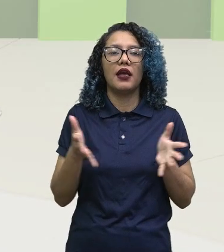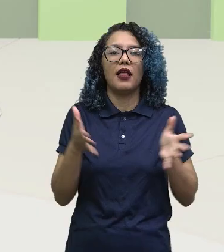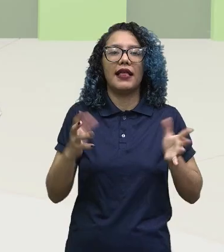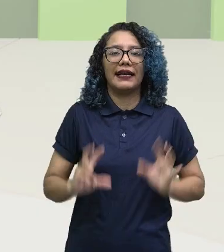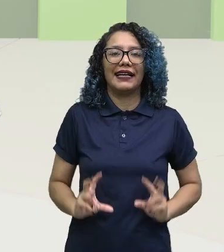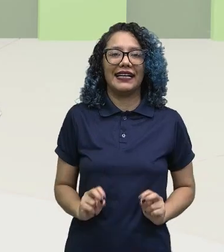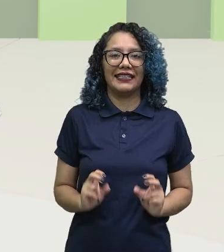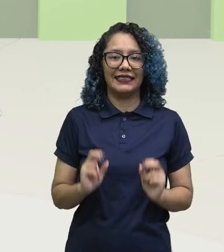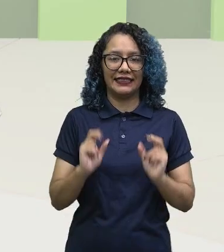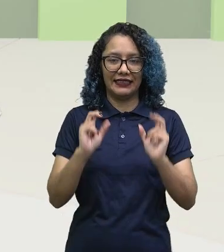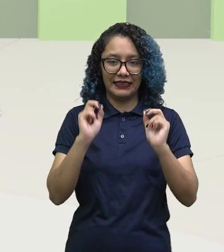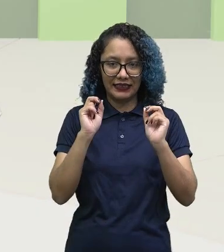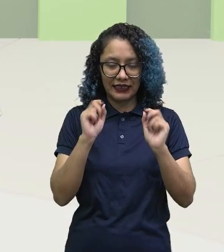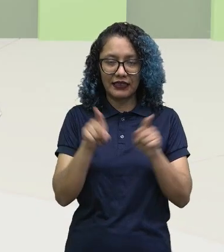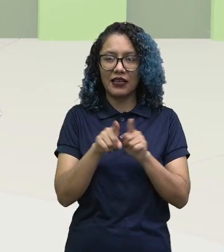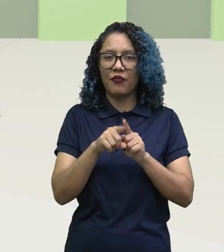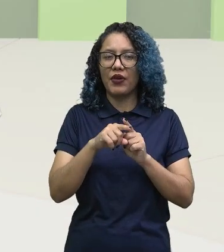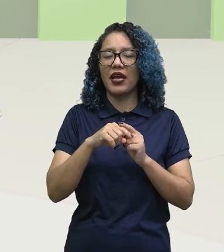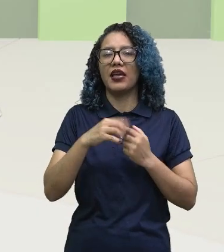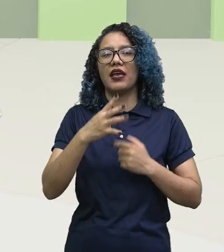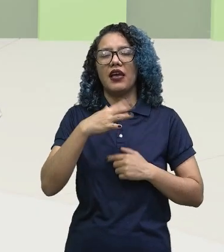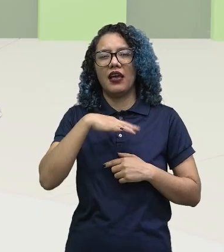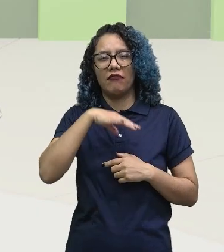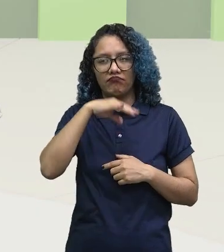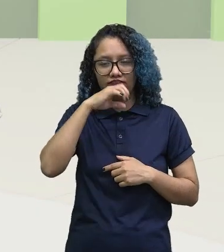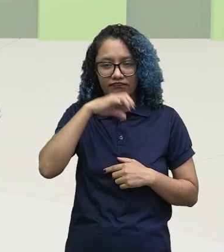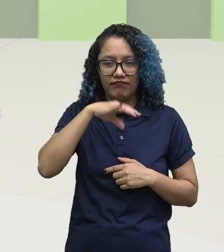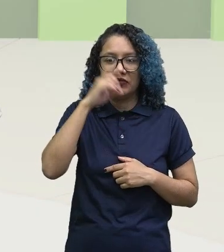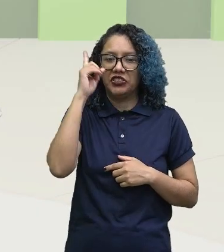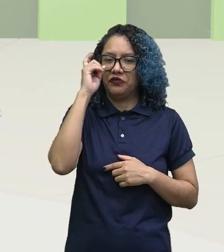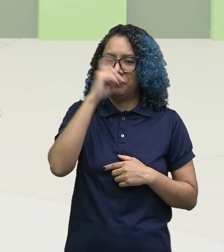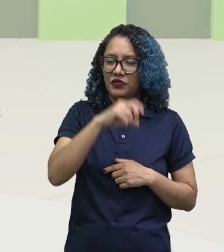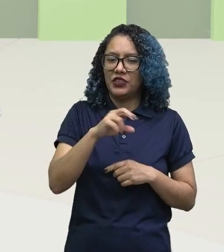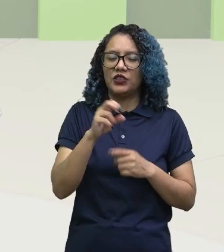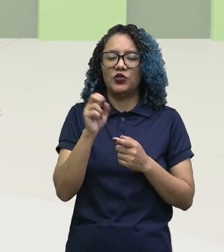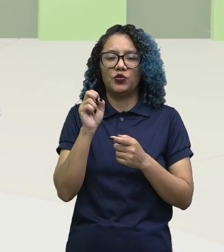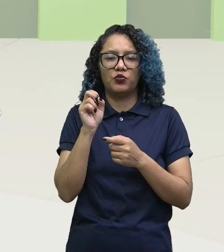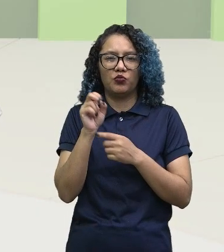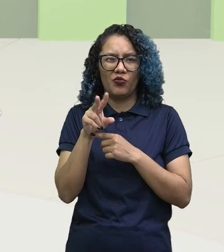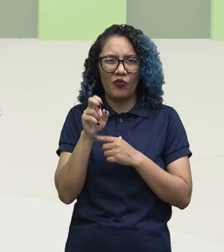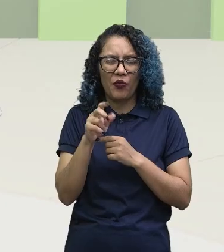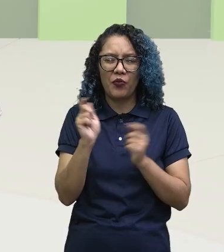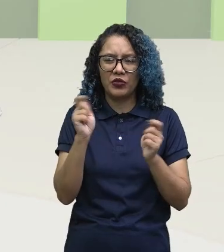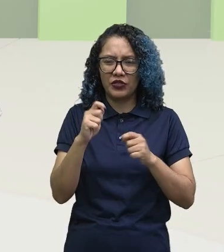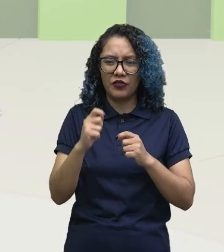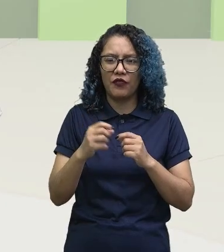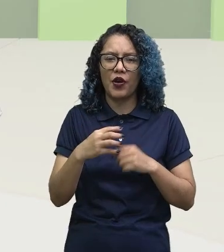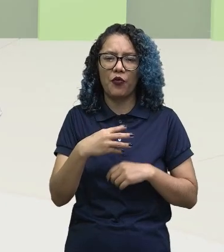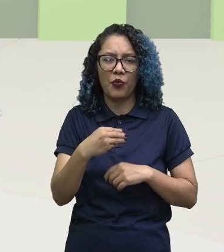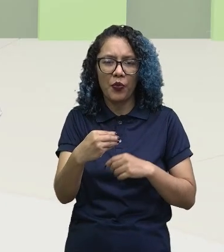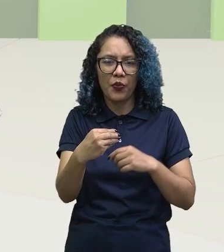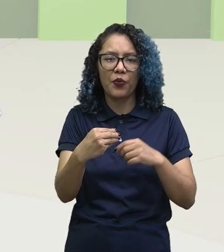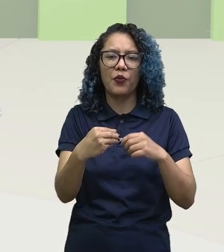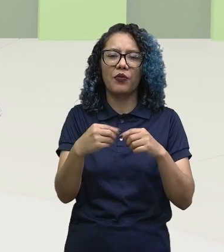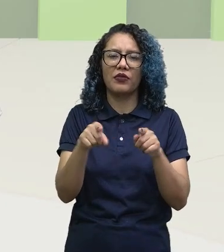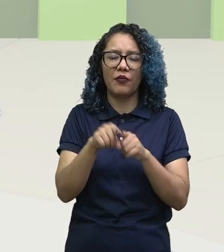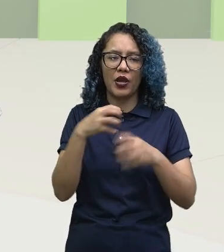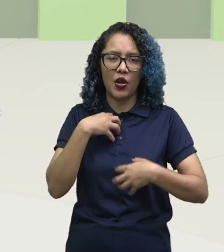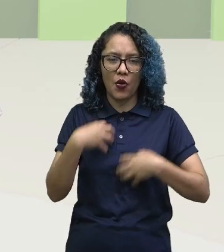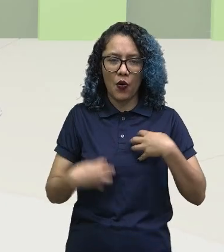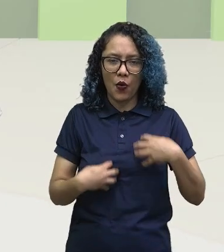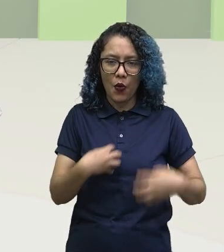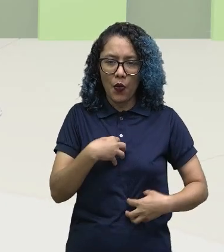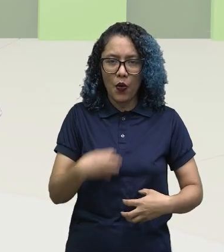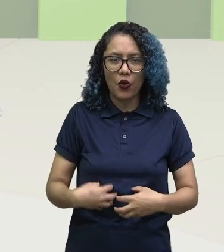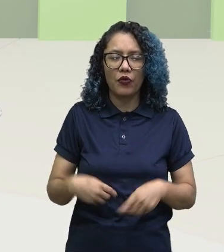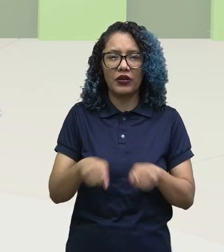Sensibilidade à respiração, toxicidade à reprodução, toxicidade em órgão-alvo e mutagenicidade, ou seja, tudo